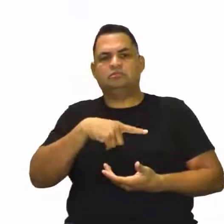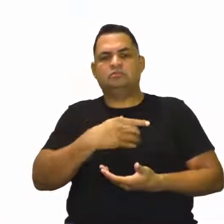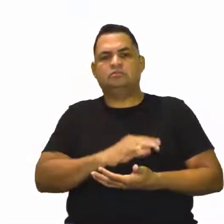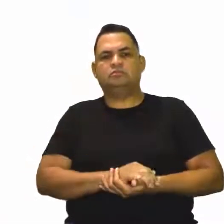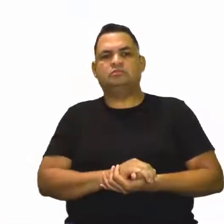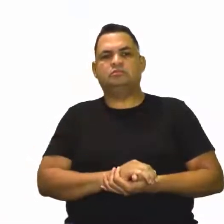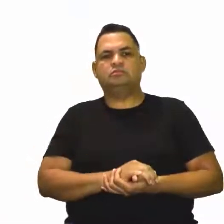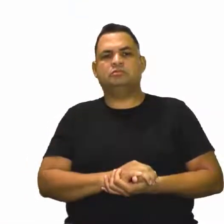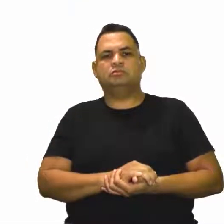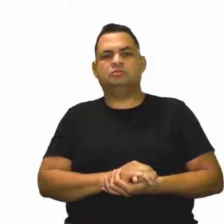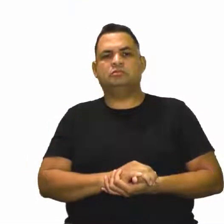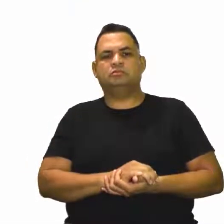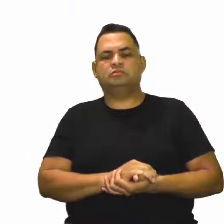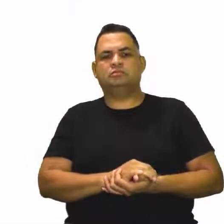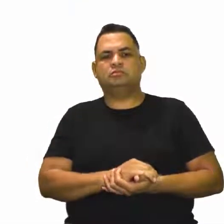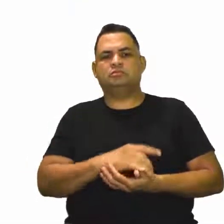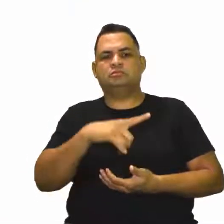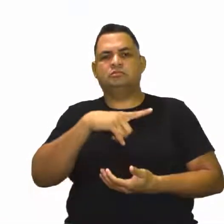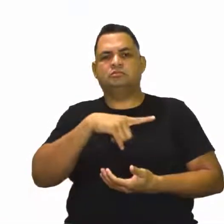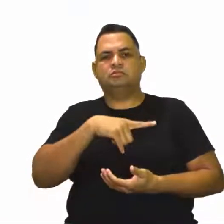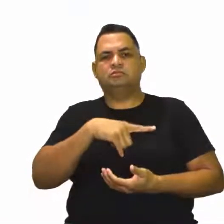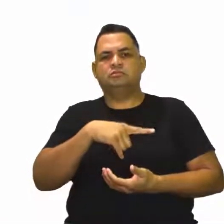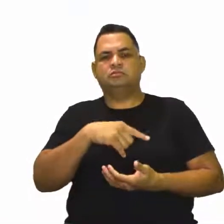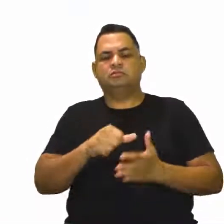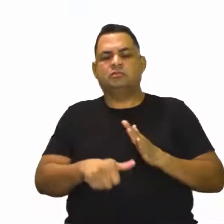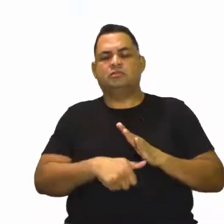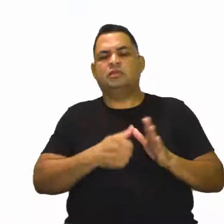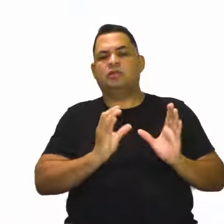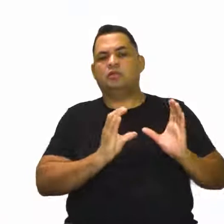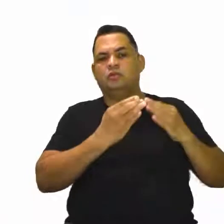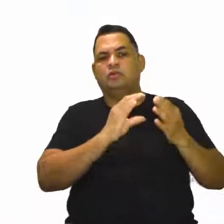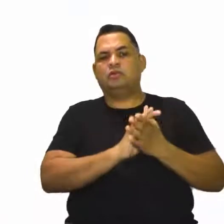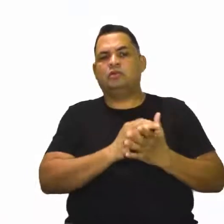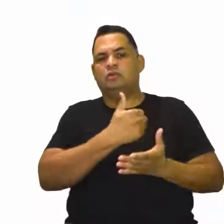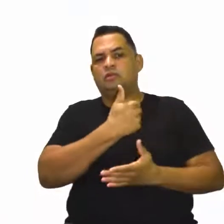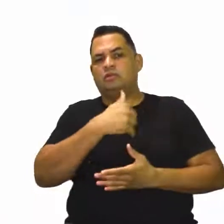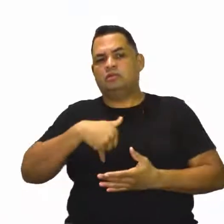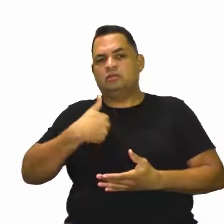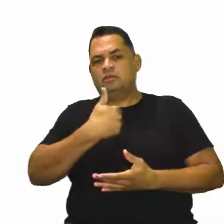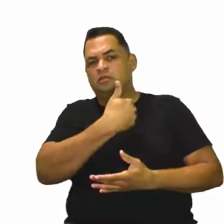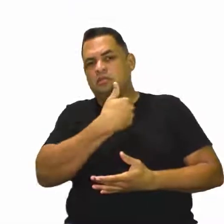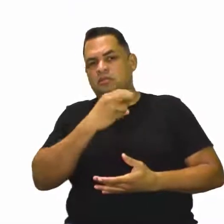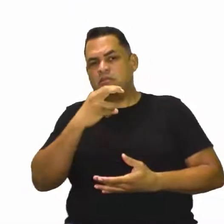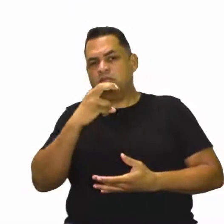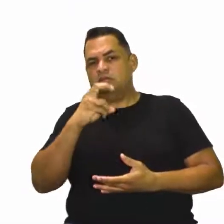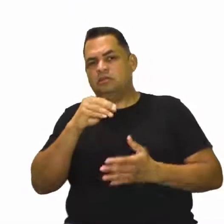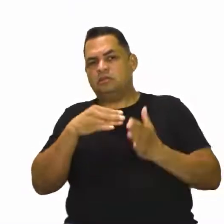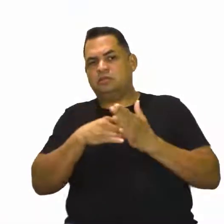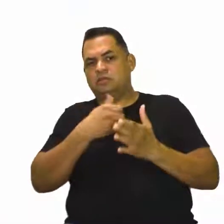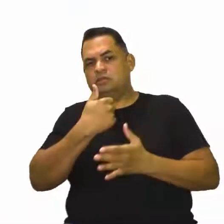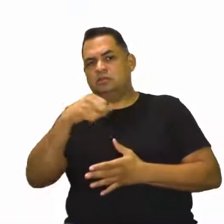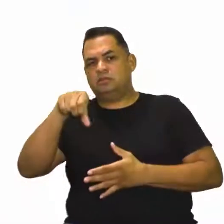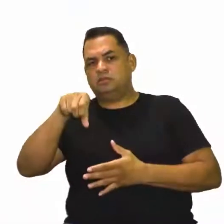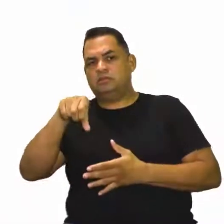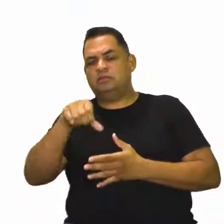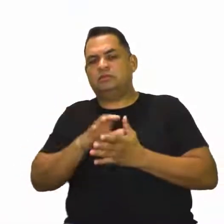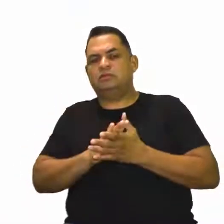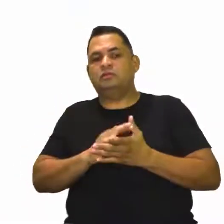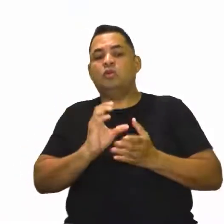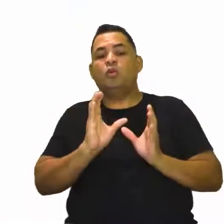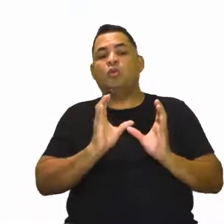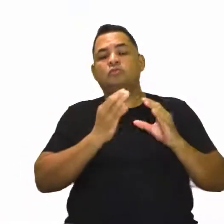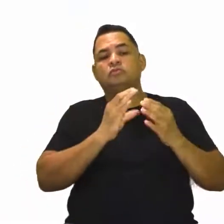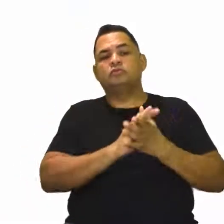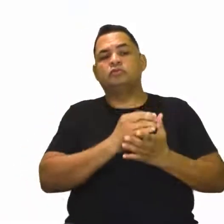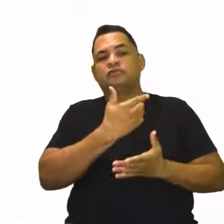desse grupo de jovens, né? Nós temos aqui um primeiro grupo entre 15 e 19 anos e um segundo grupo aí entre 20